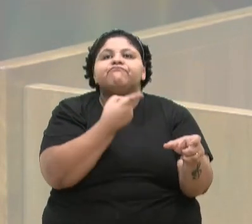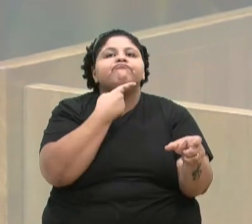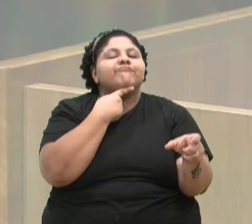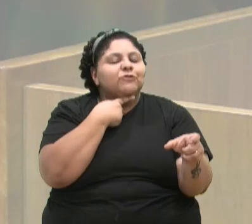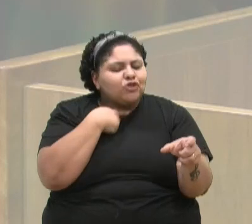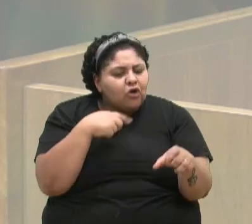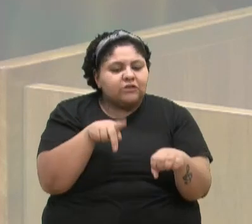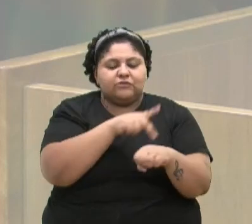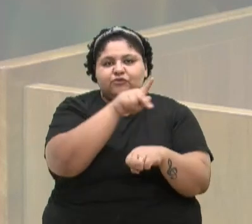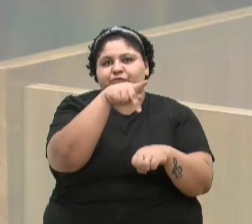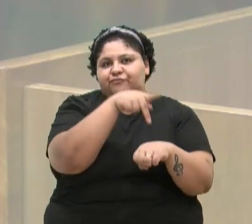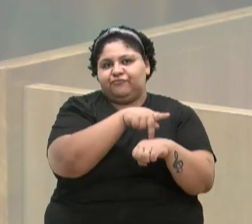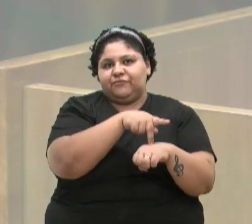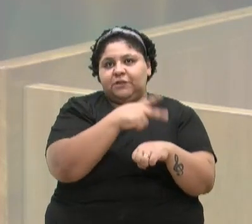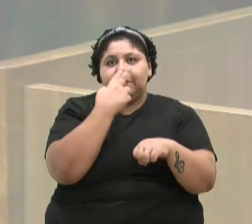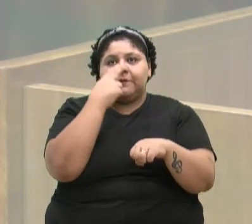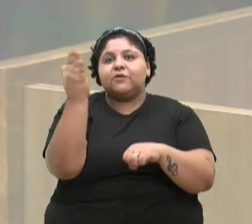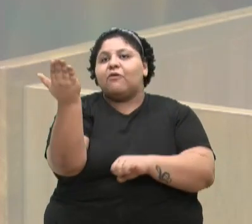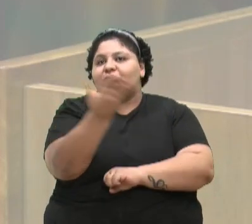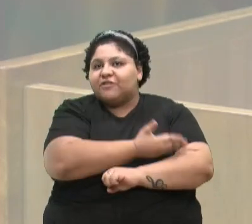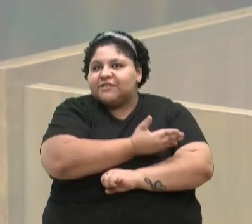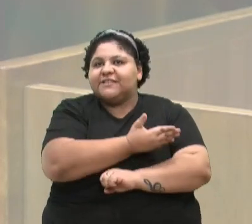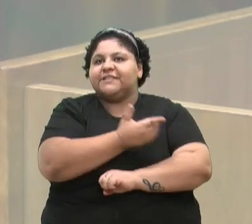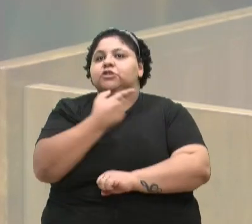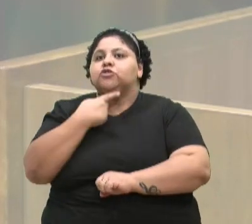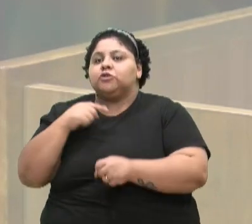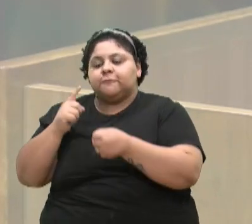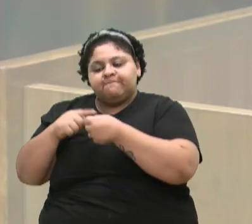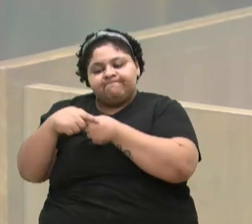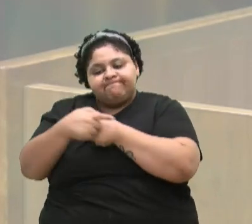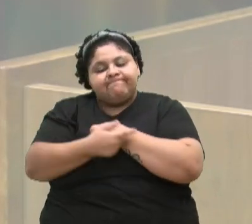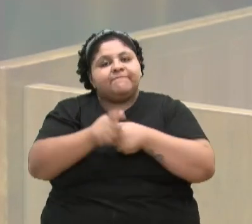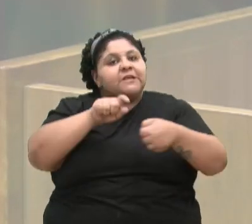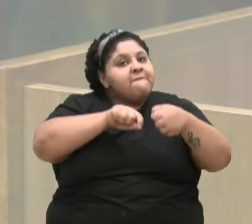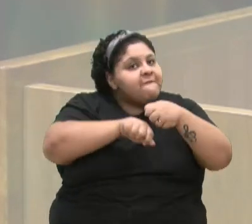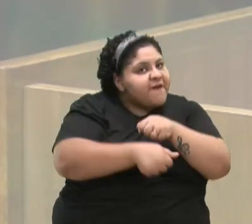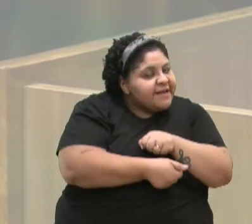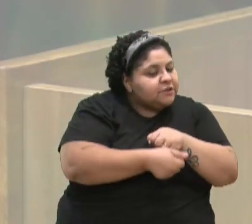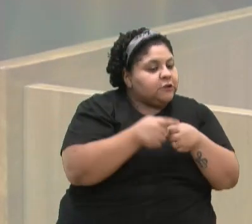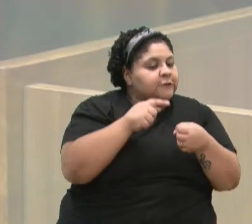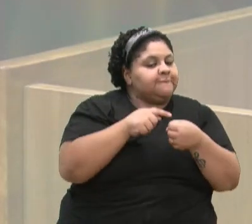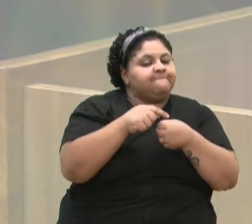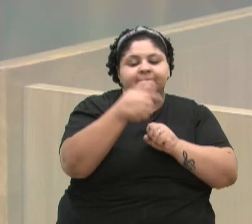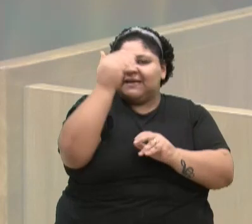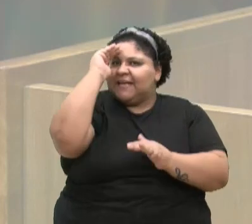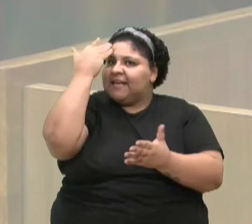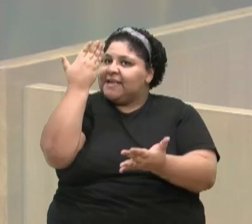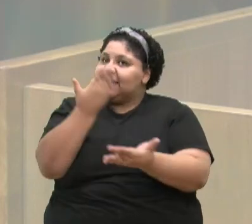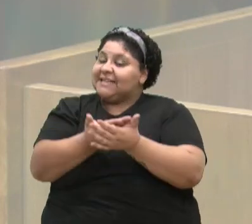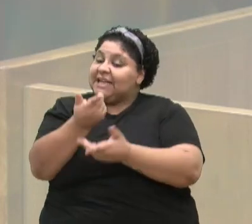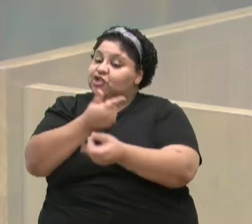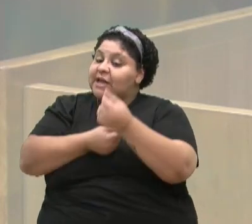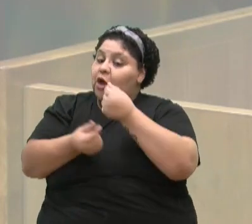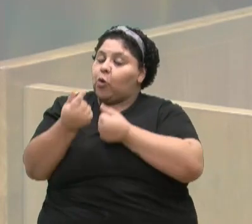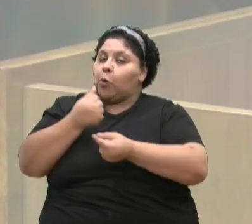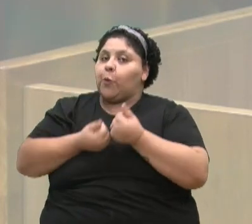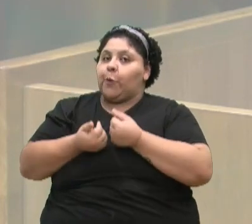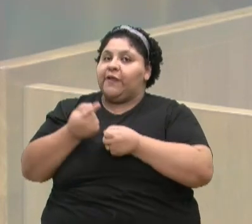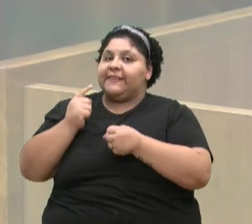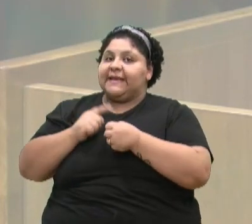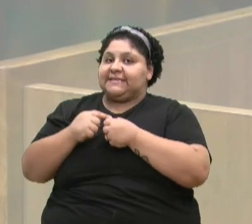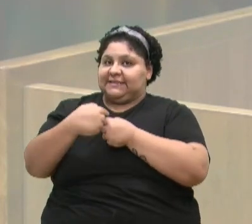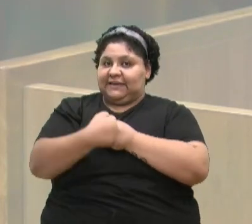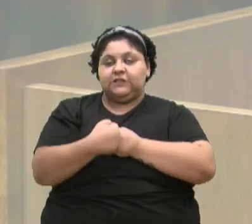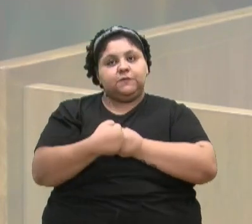seu país, como vocês, gostam da sua cidade, investem na sua cidade e acreditam na economia da